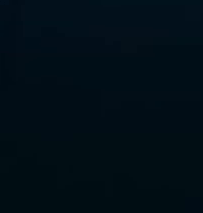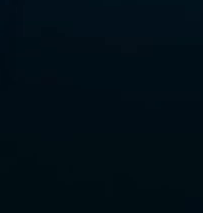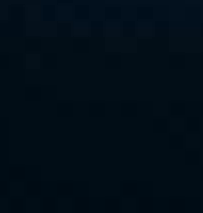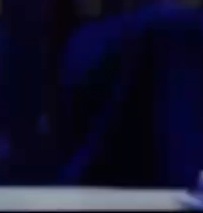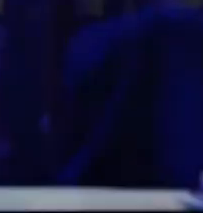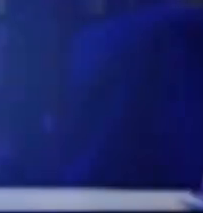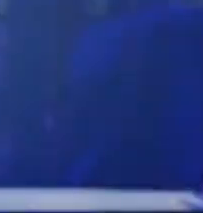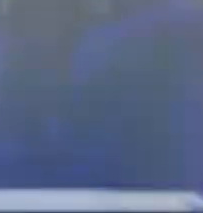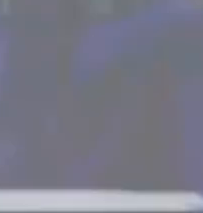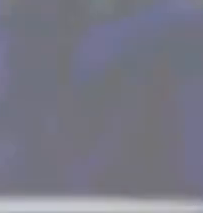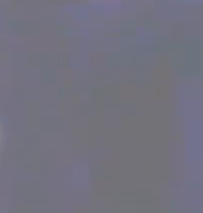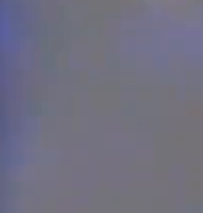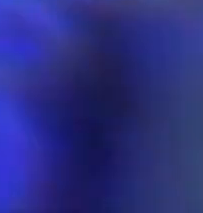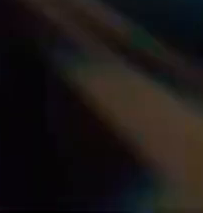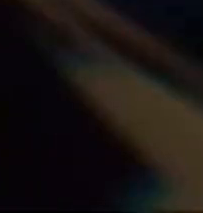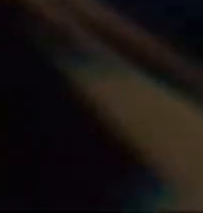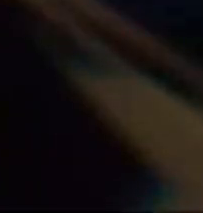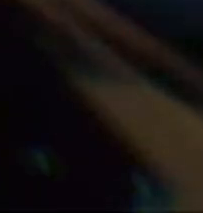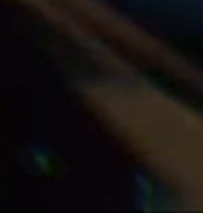do mundo